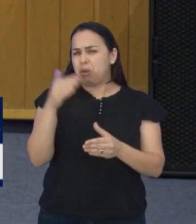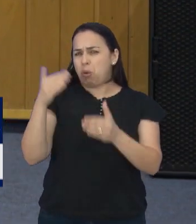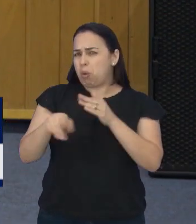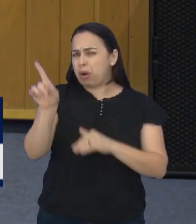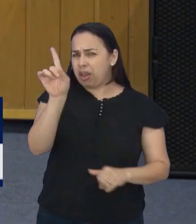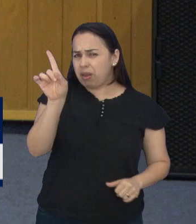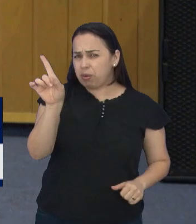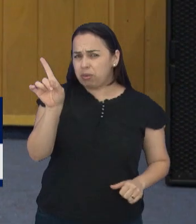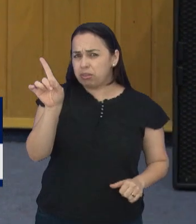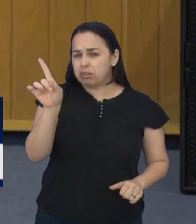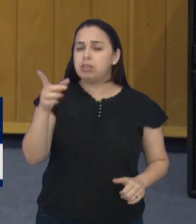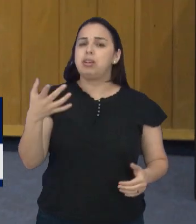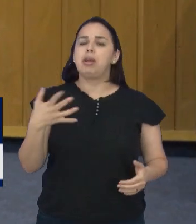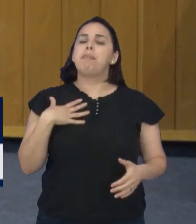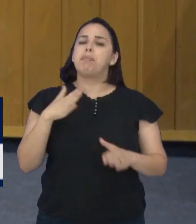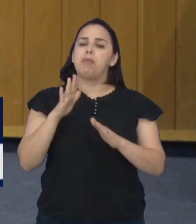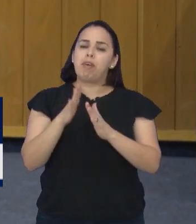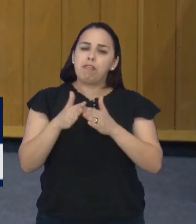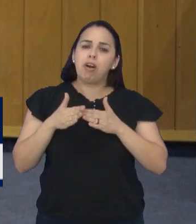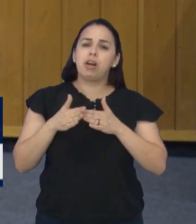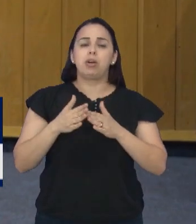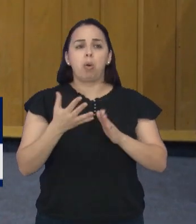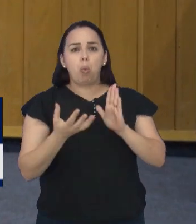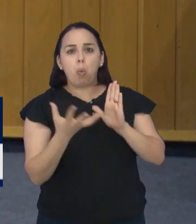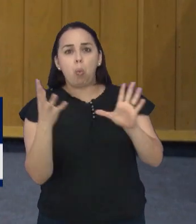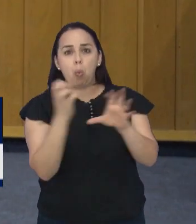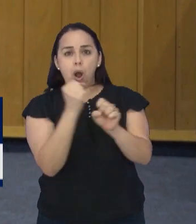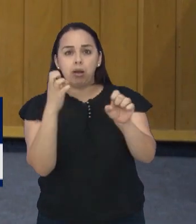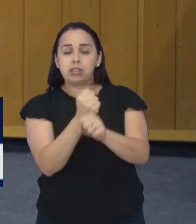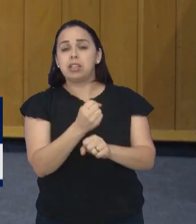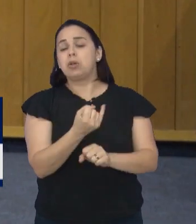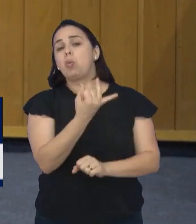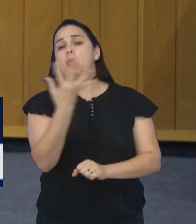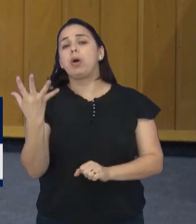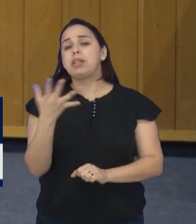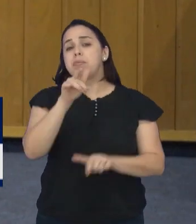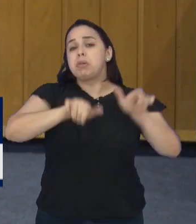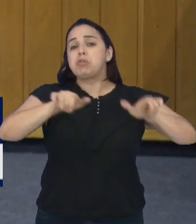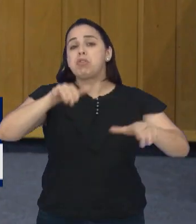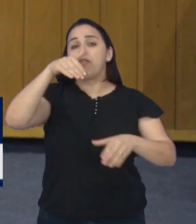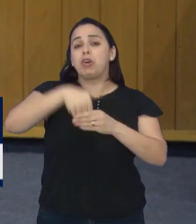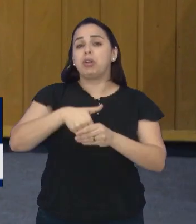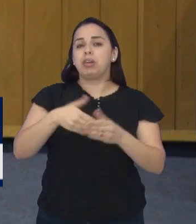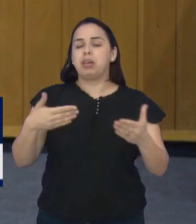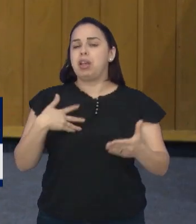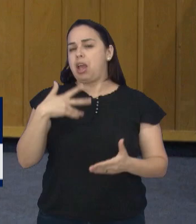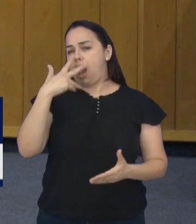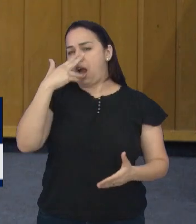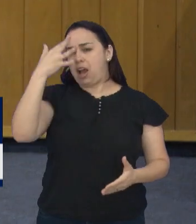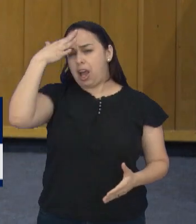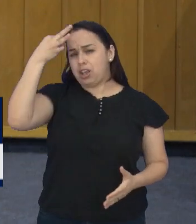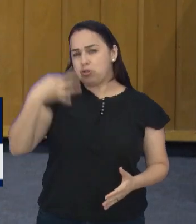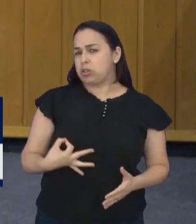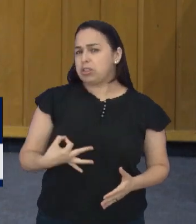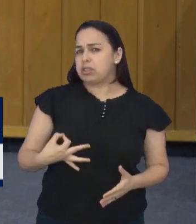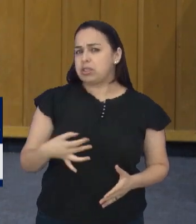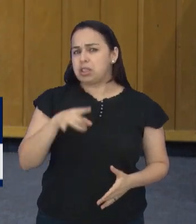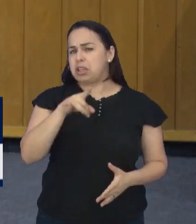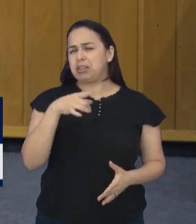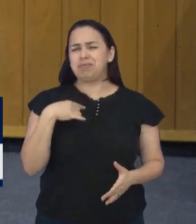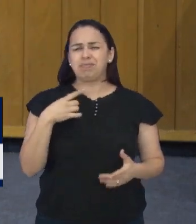emenda. Eu queria que fizesse novamente a recontagem dos votos e a votação novamente, porque tenho certeza que não foi essa a